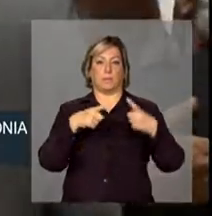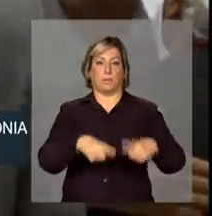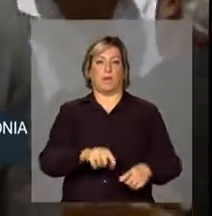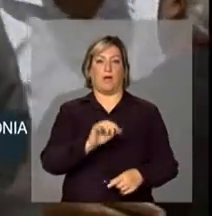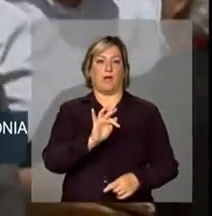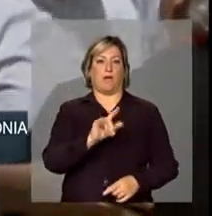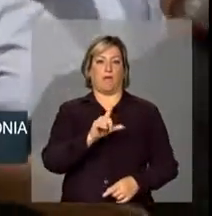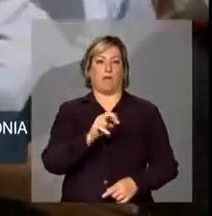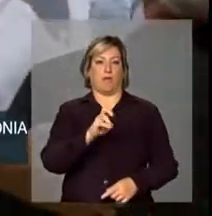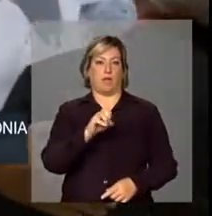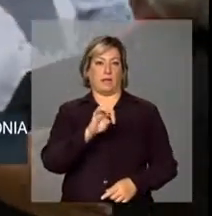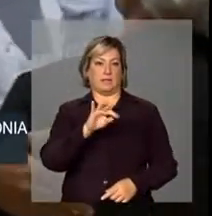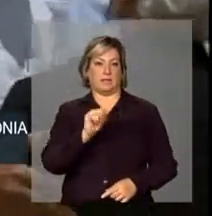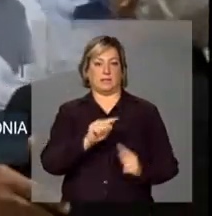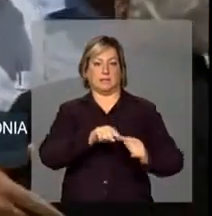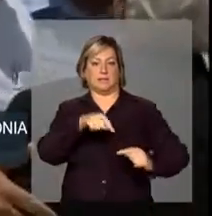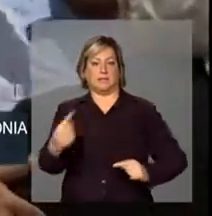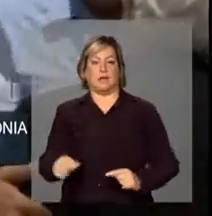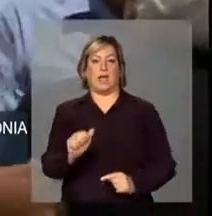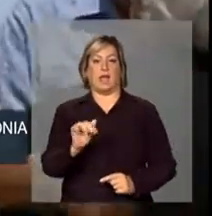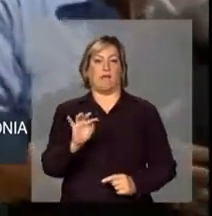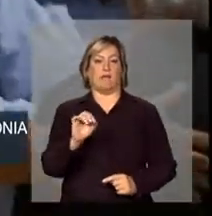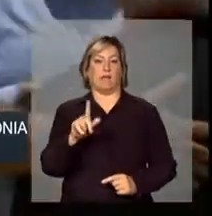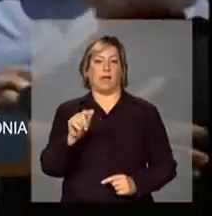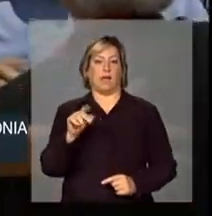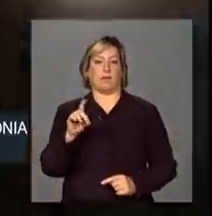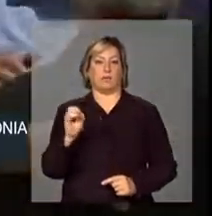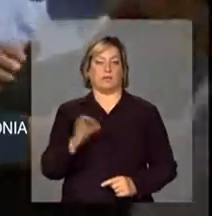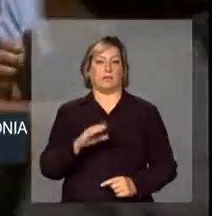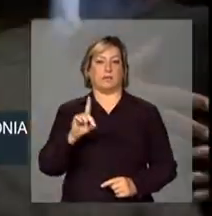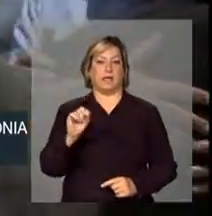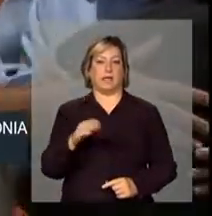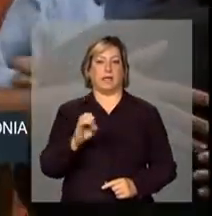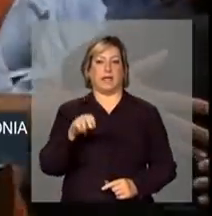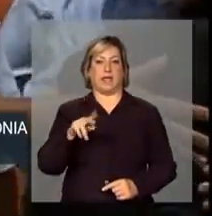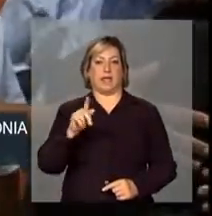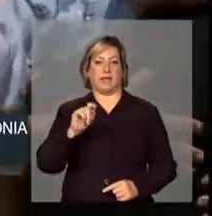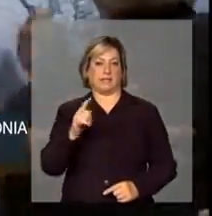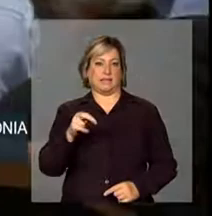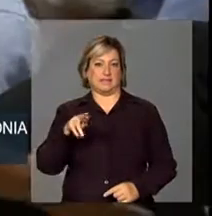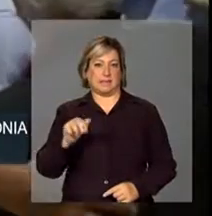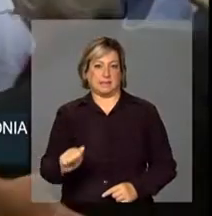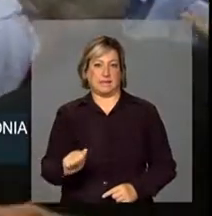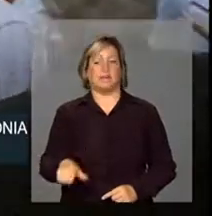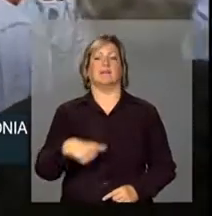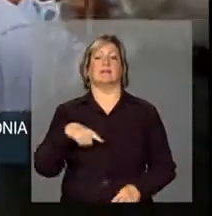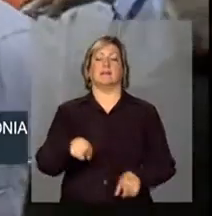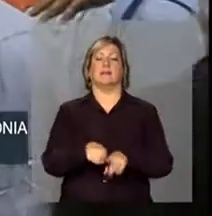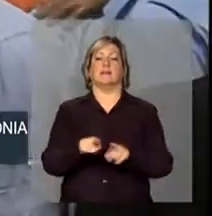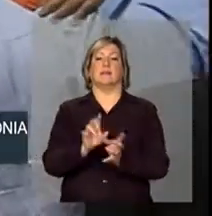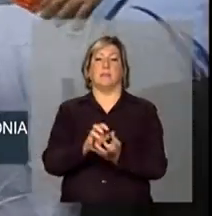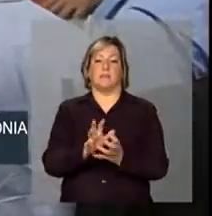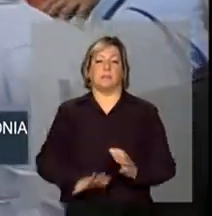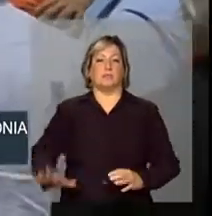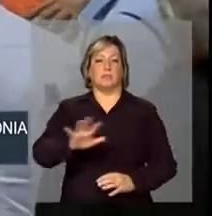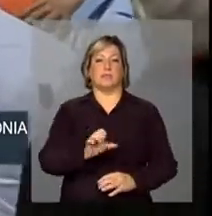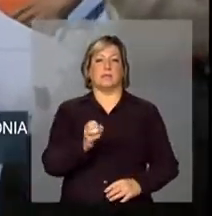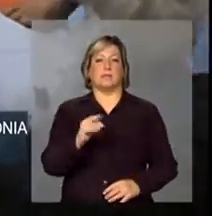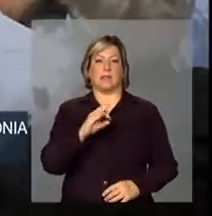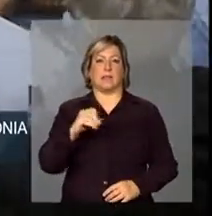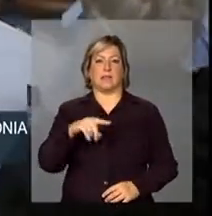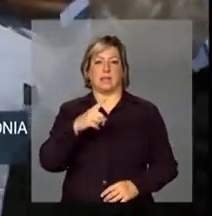Afogados da Ingazeira já a segunda etapa abrange o sertão pernambucano e segue para a